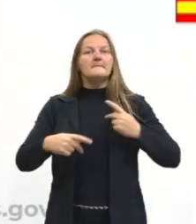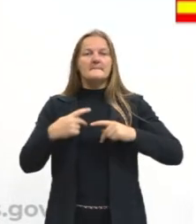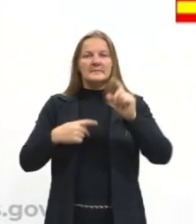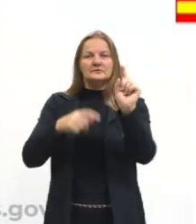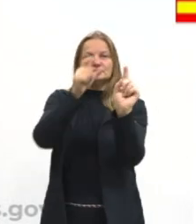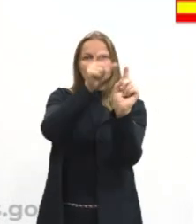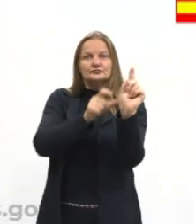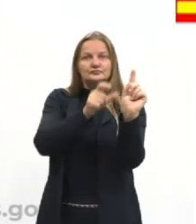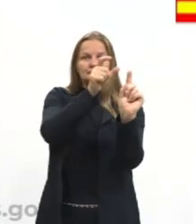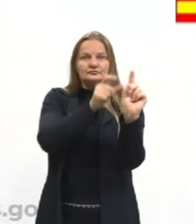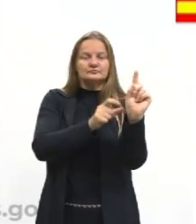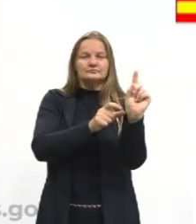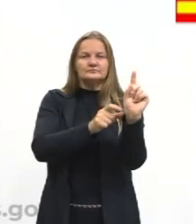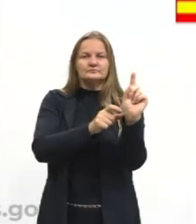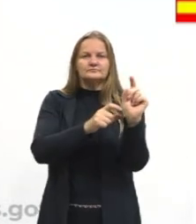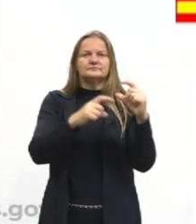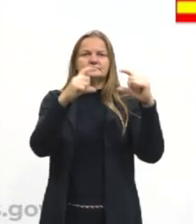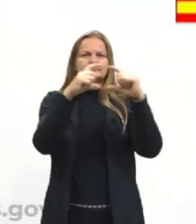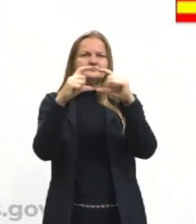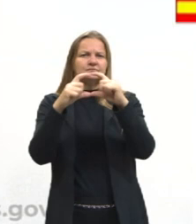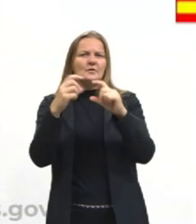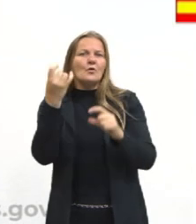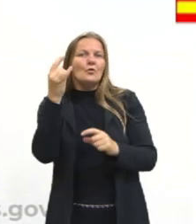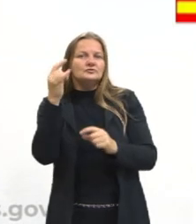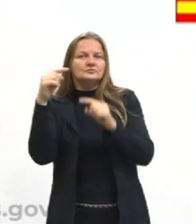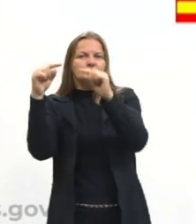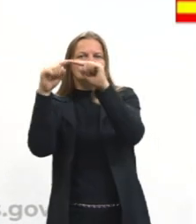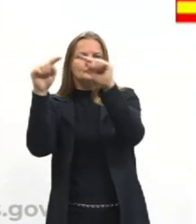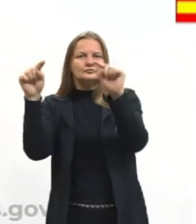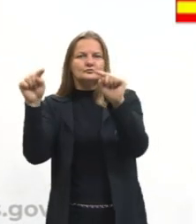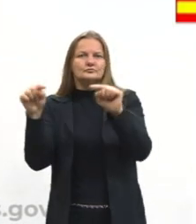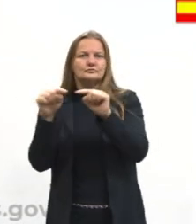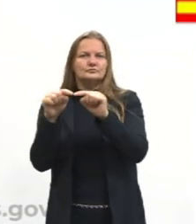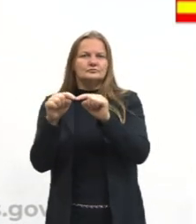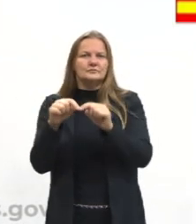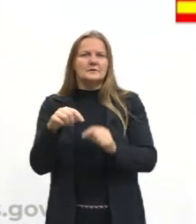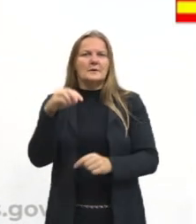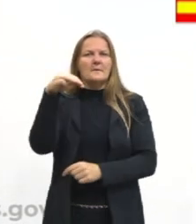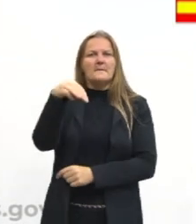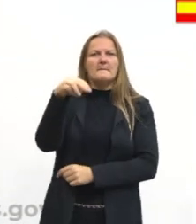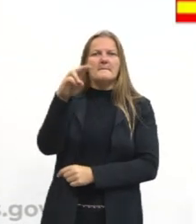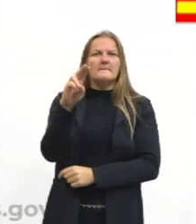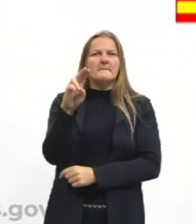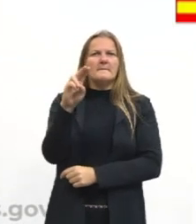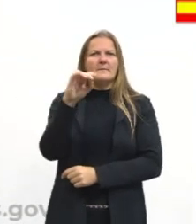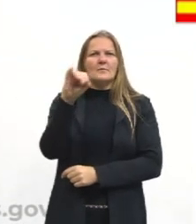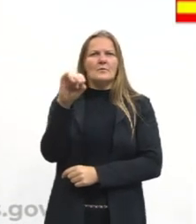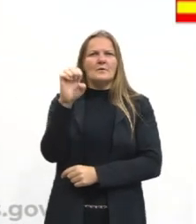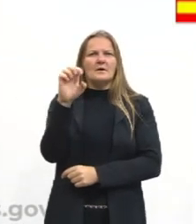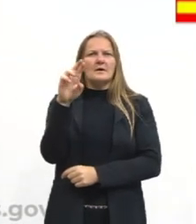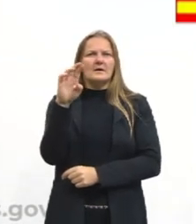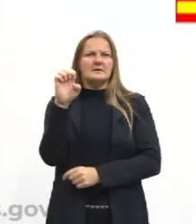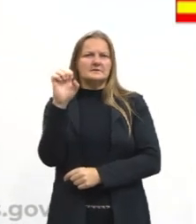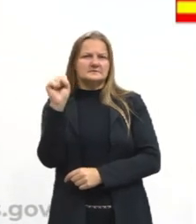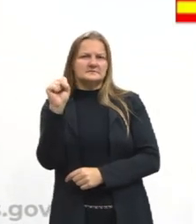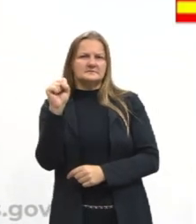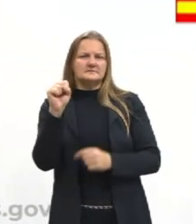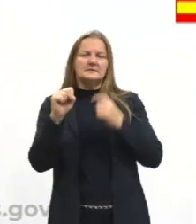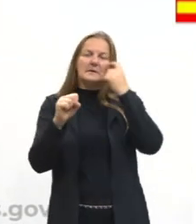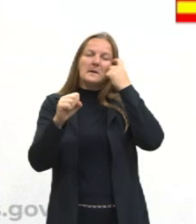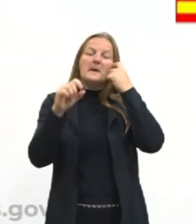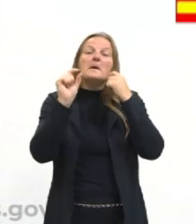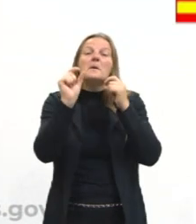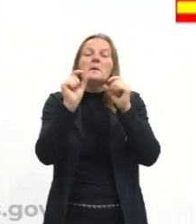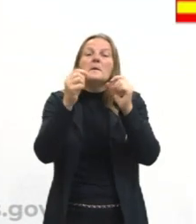susanita no último quadro inventa o vocábulo mujerez utilizando-se de um recurso de